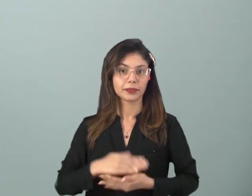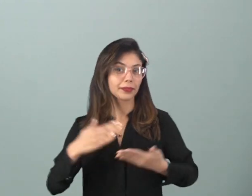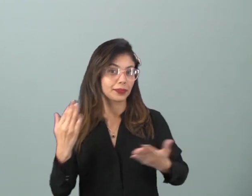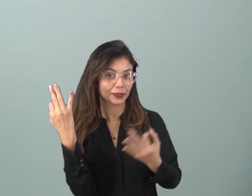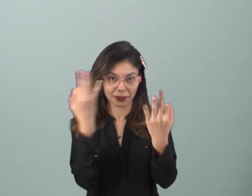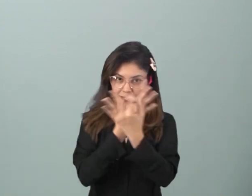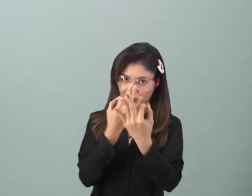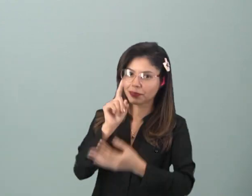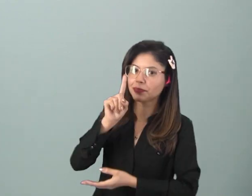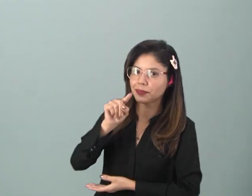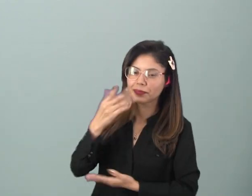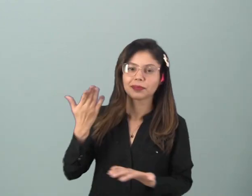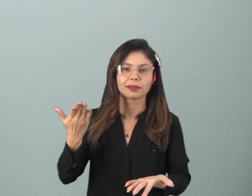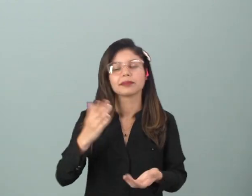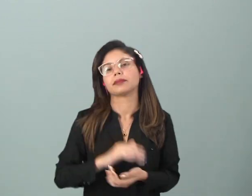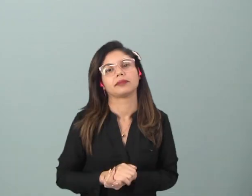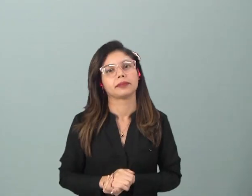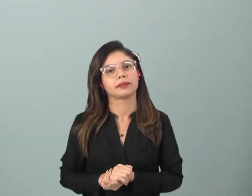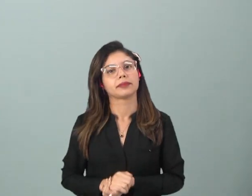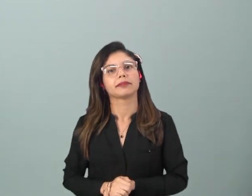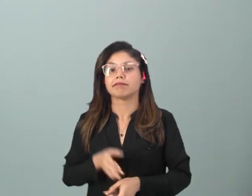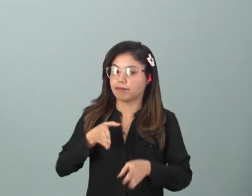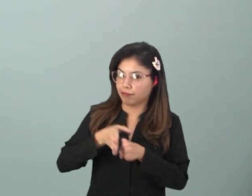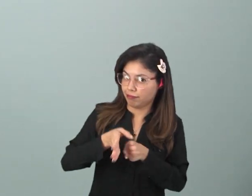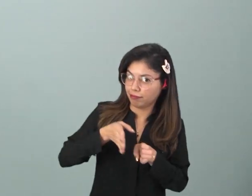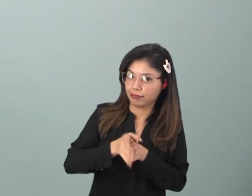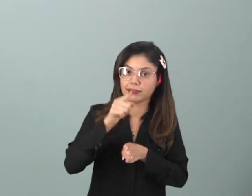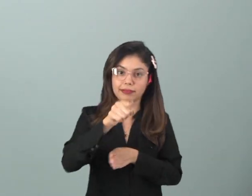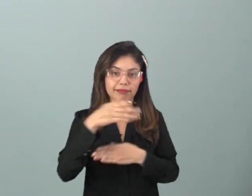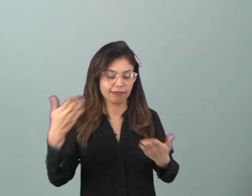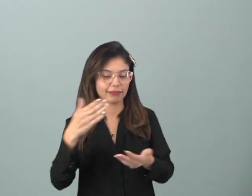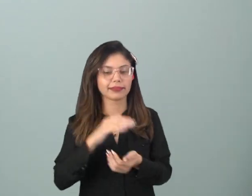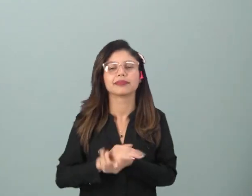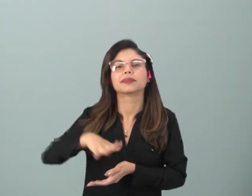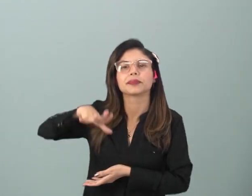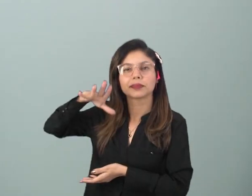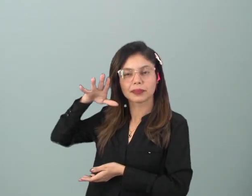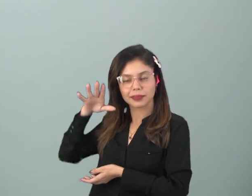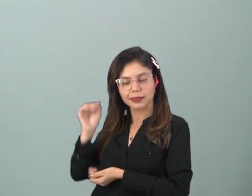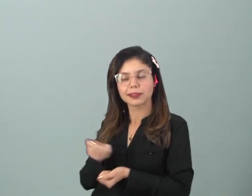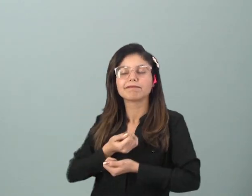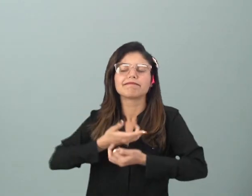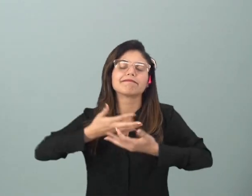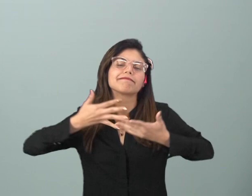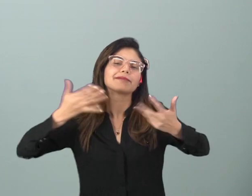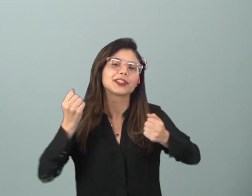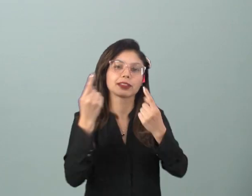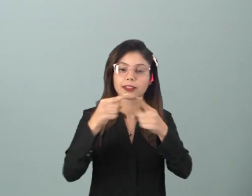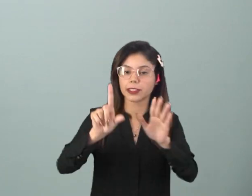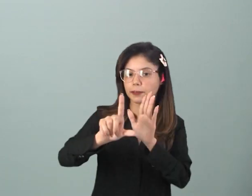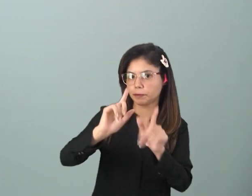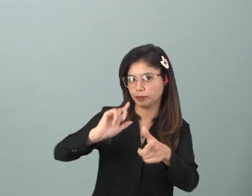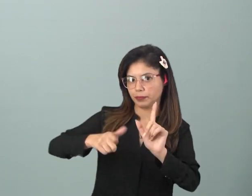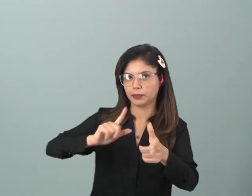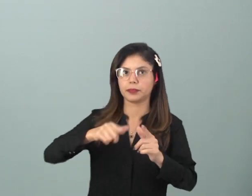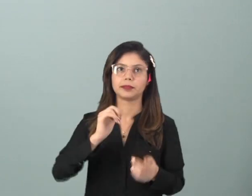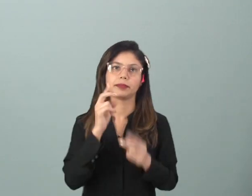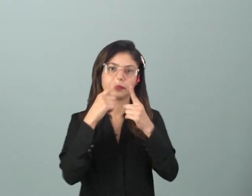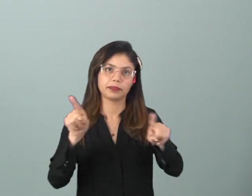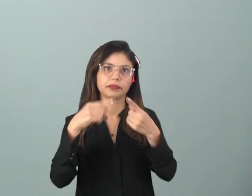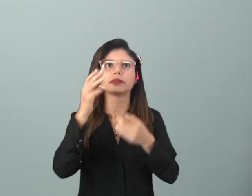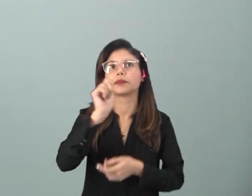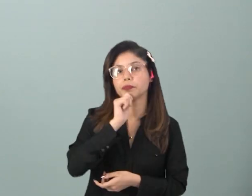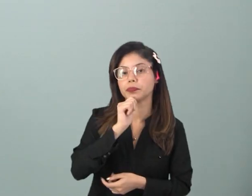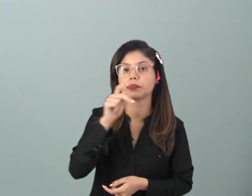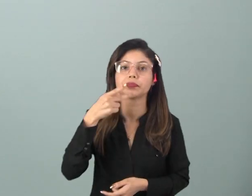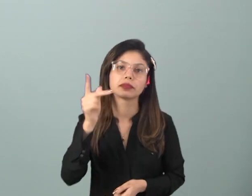Muito lindo, né, gente? Eu aconselho vocês a baixar essa música e ouvir e se deliciar com essa letra. E nós queremos falar